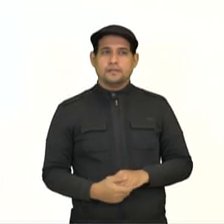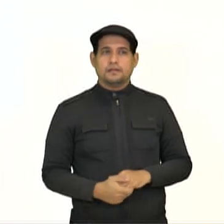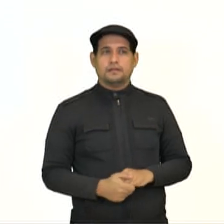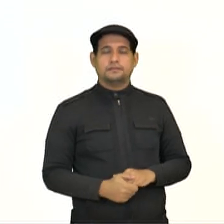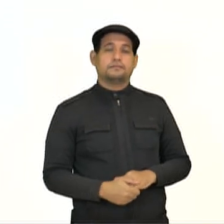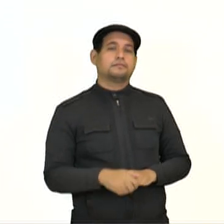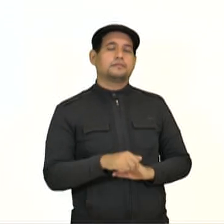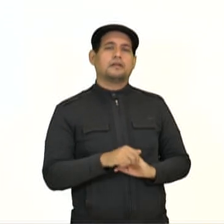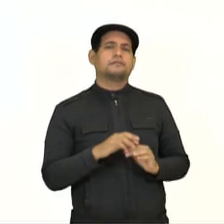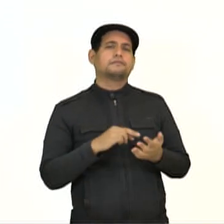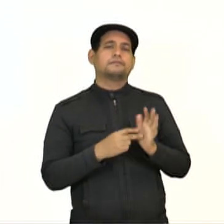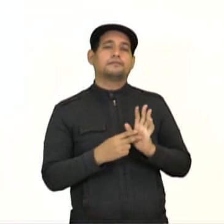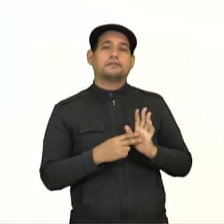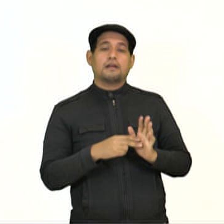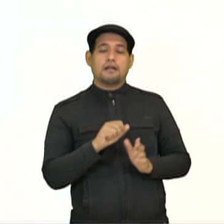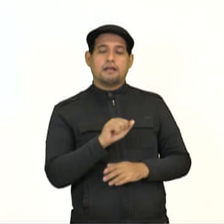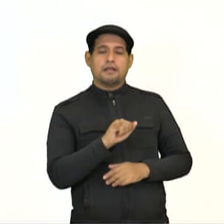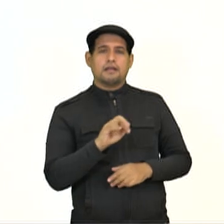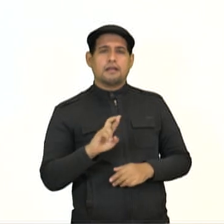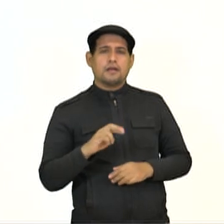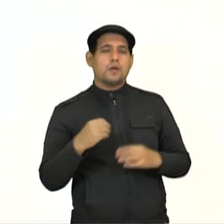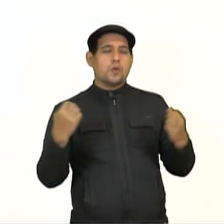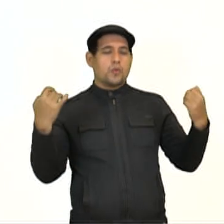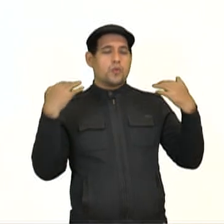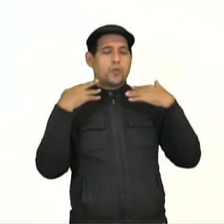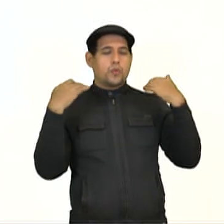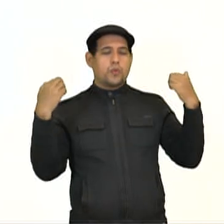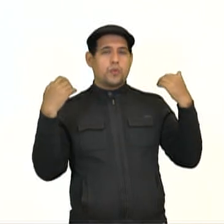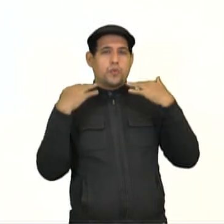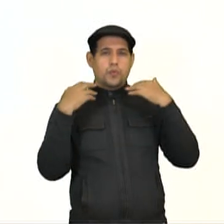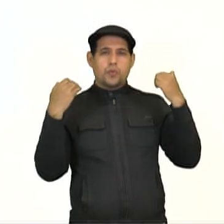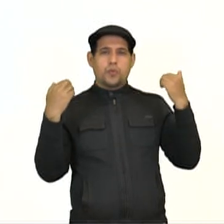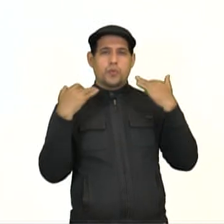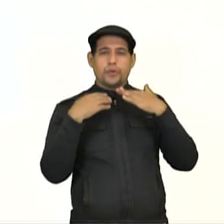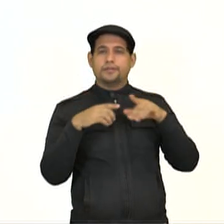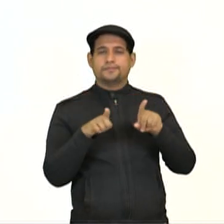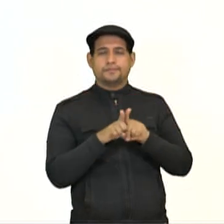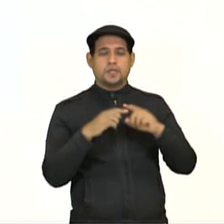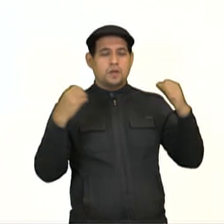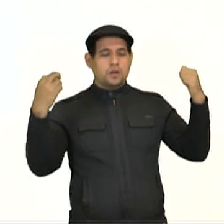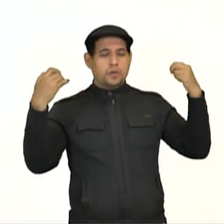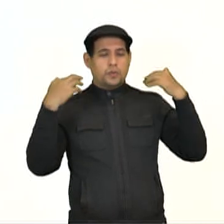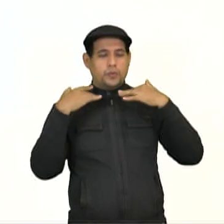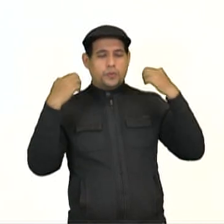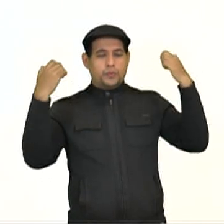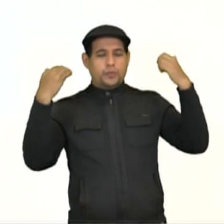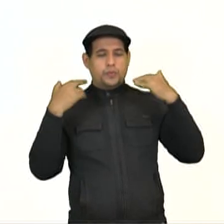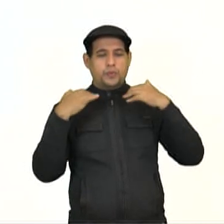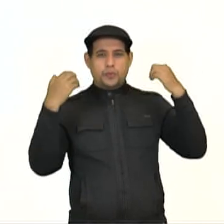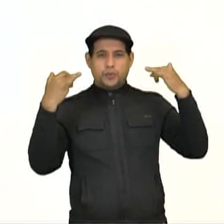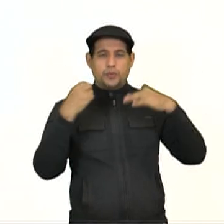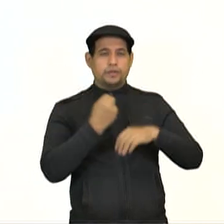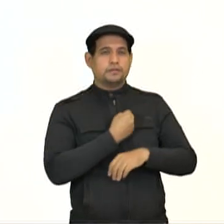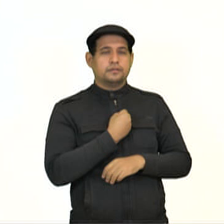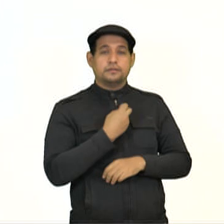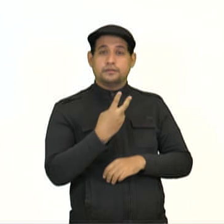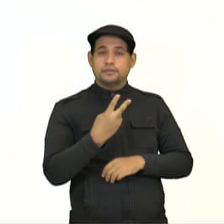A/C, é o air conditioning, o ar condicionado. Número